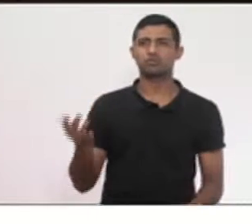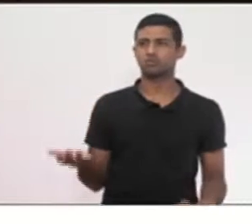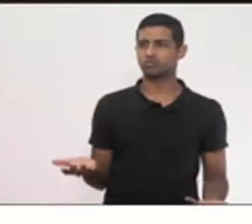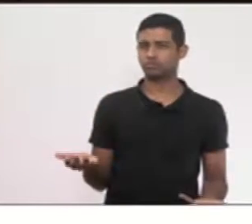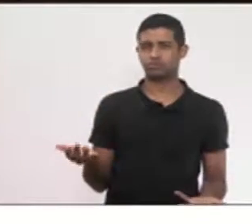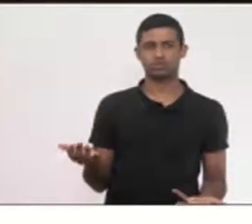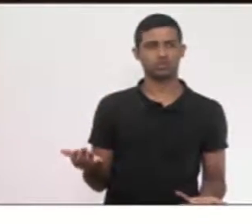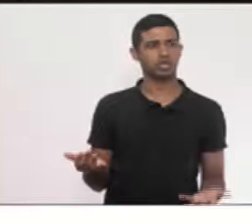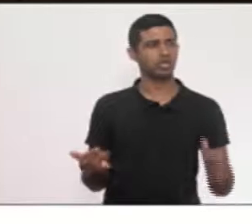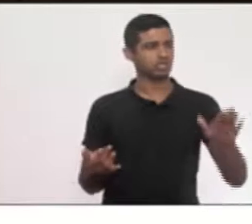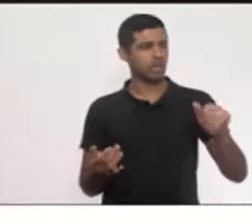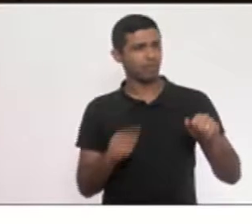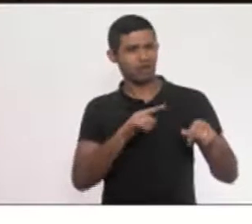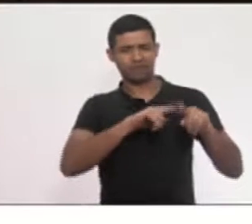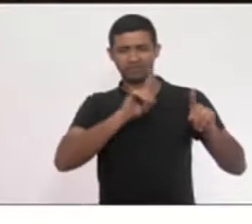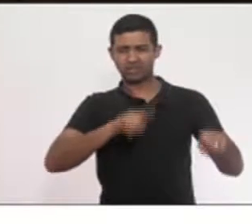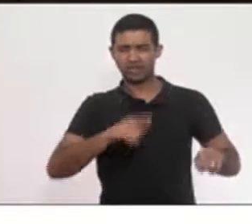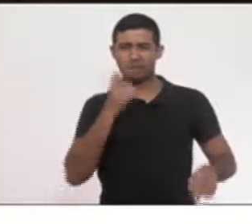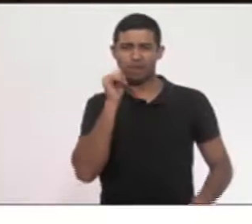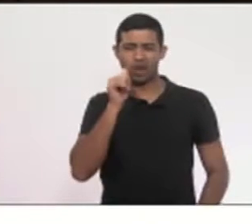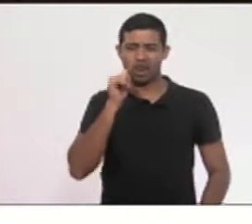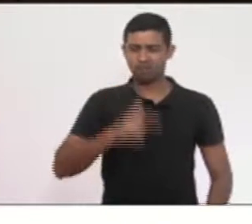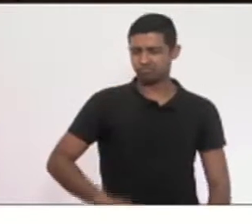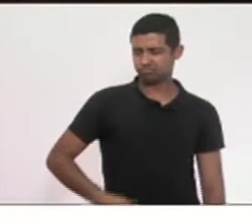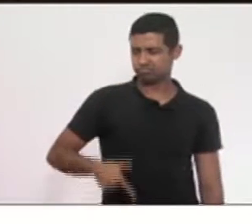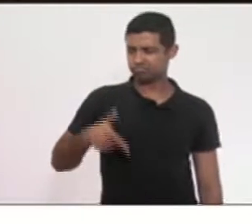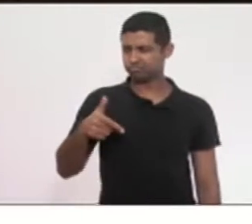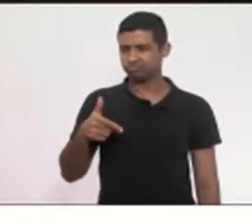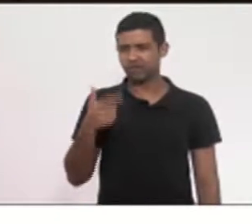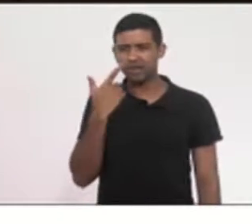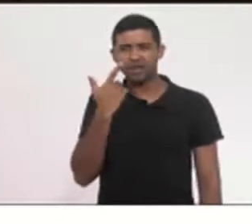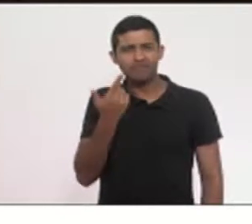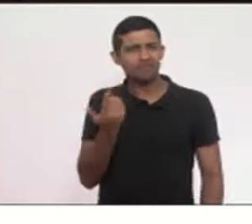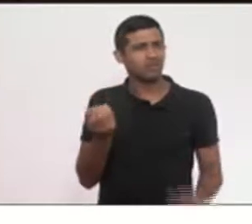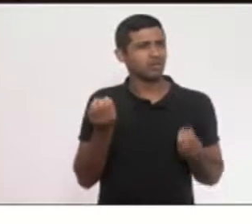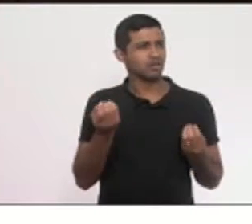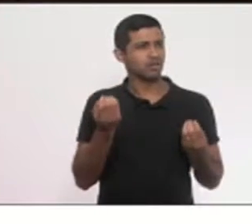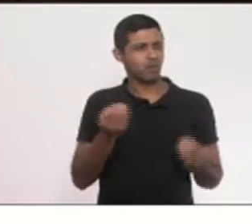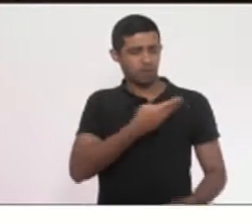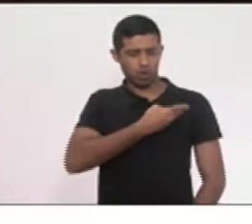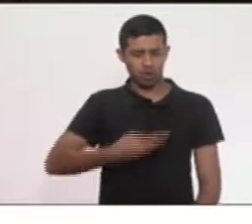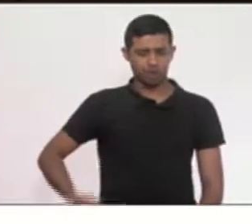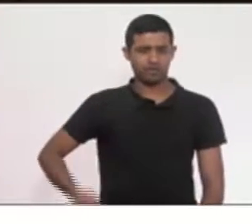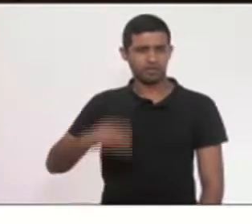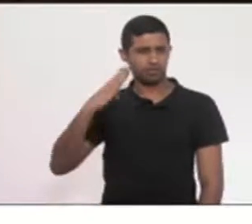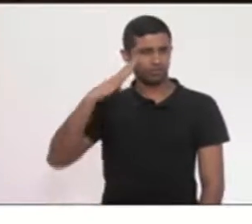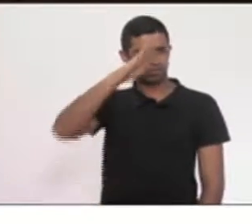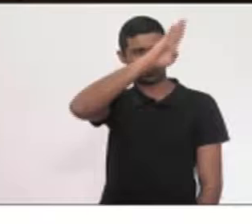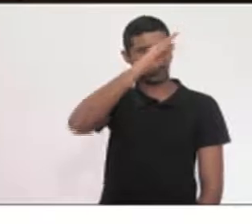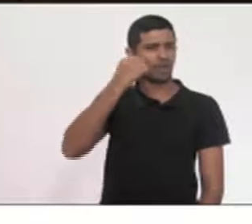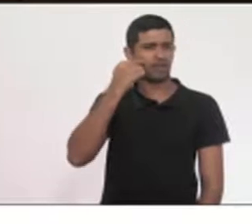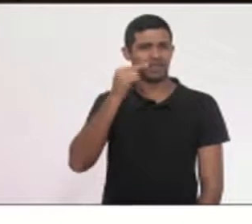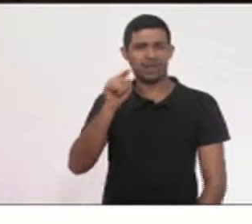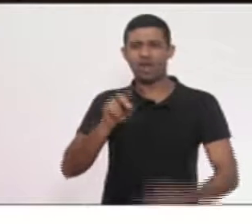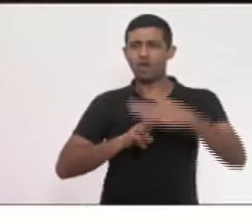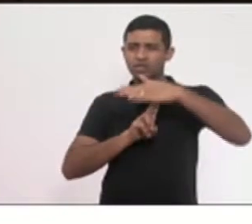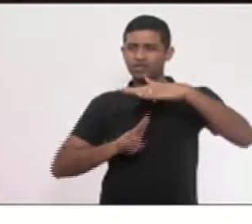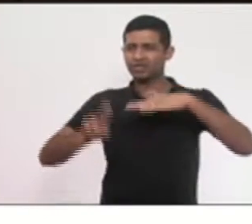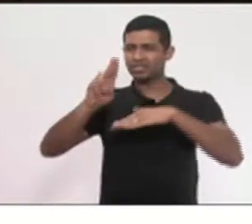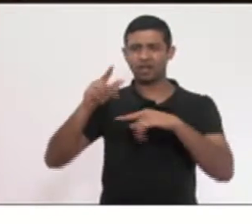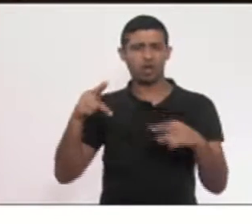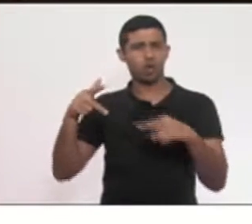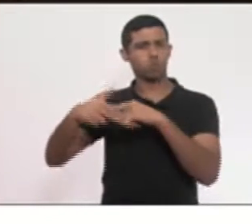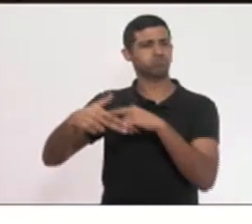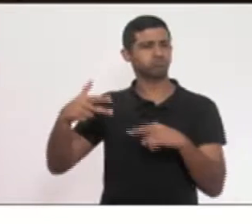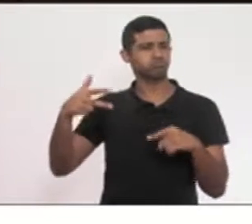se debate nas universidades. O governo Bolsonaro fez um corte arbitrário nas universidades,